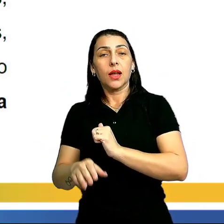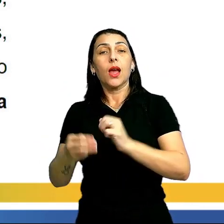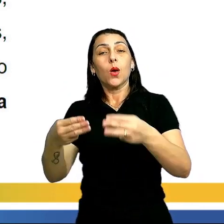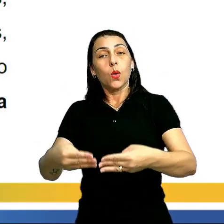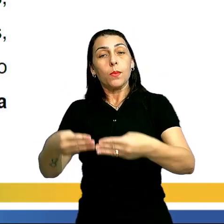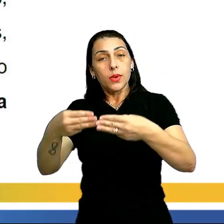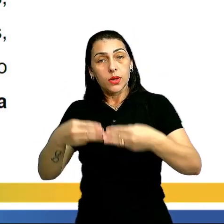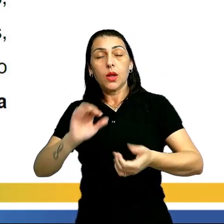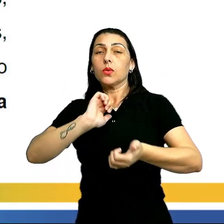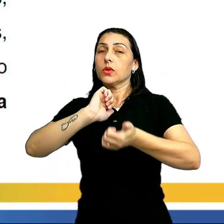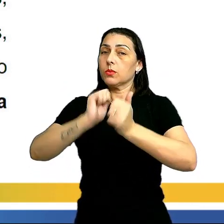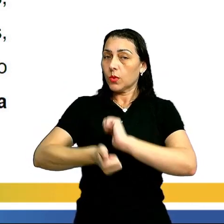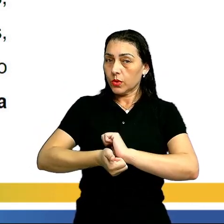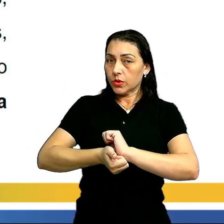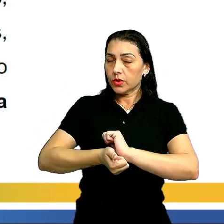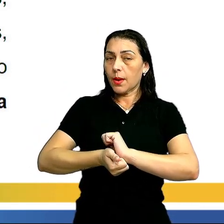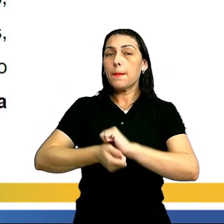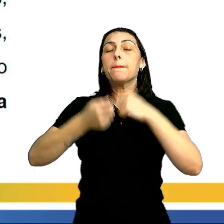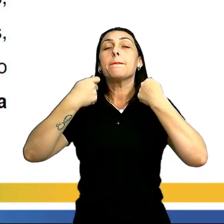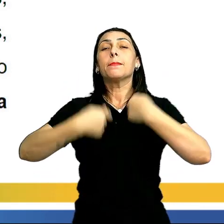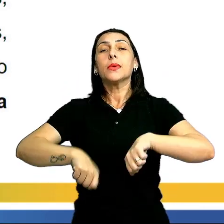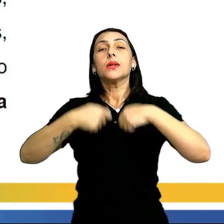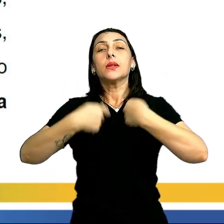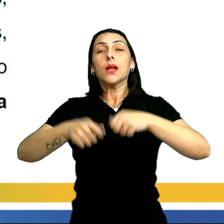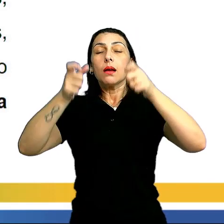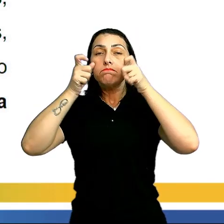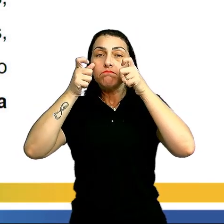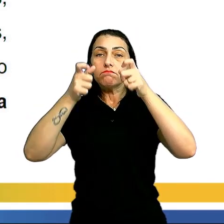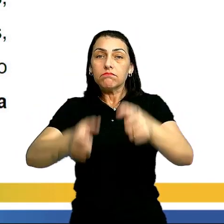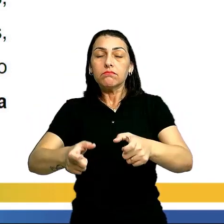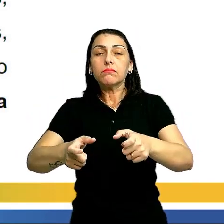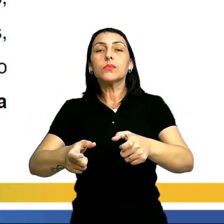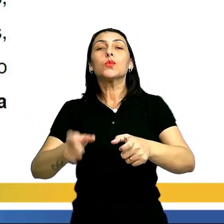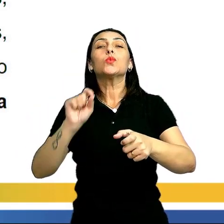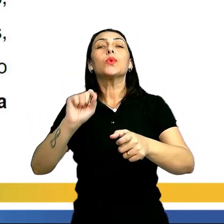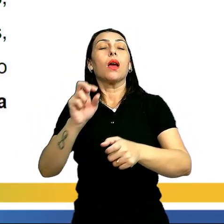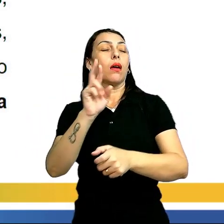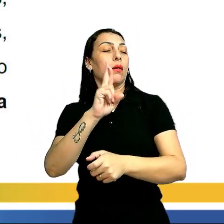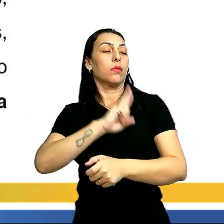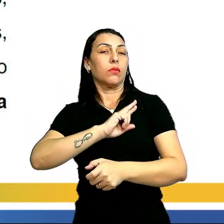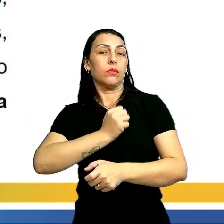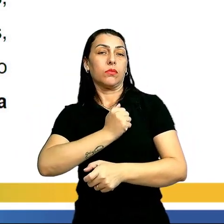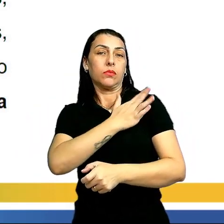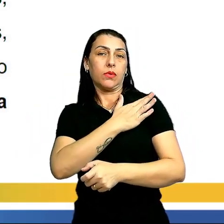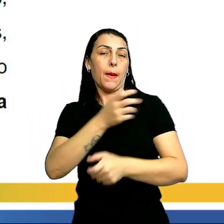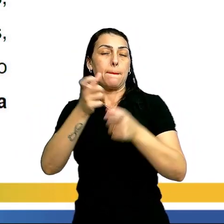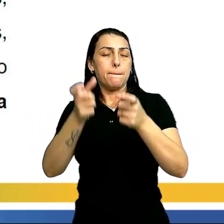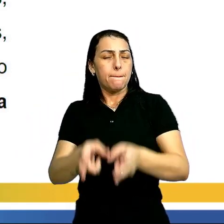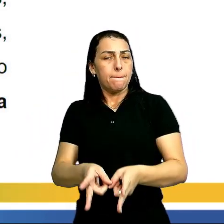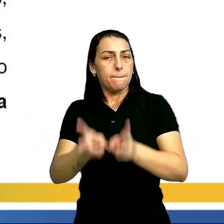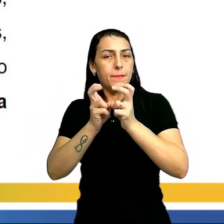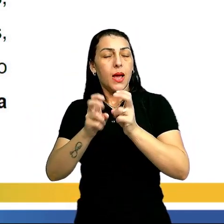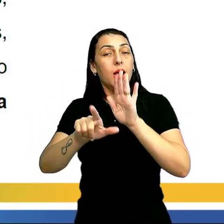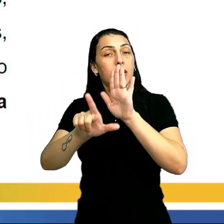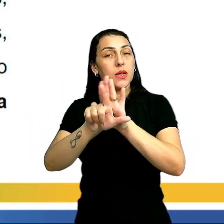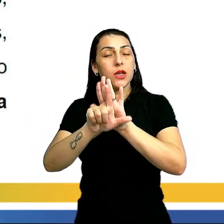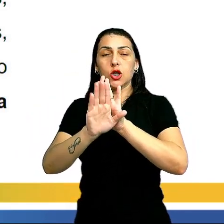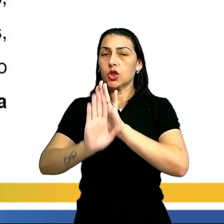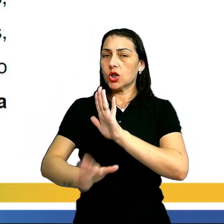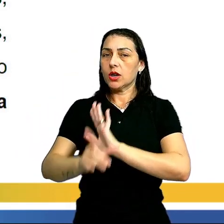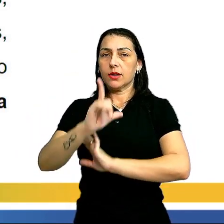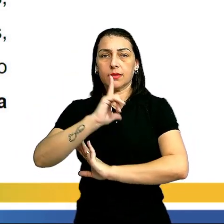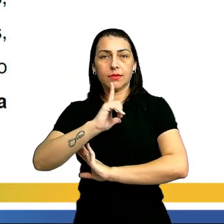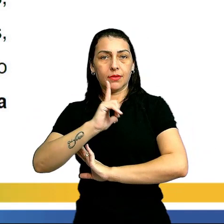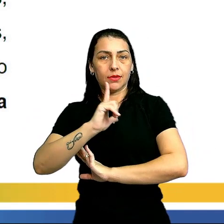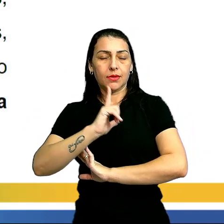O Ministério do Esporte. Deve estar mais atento aos casos de racismo, observando as leis que já